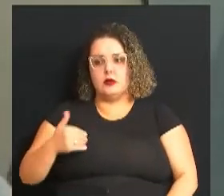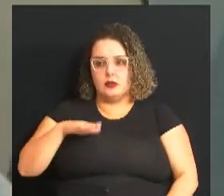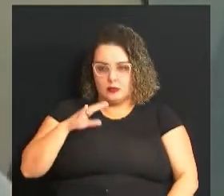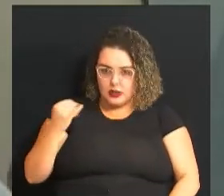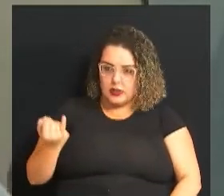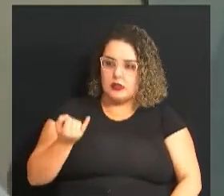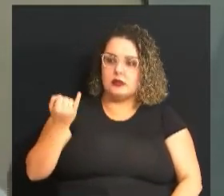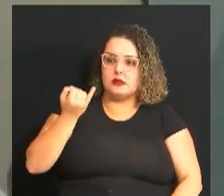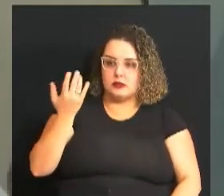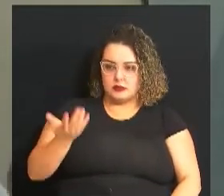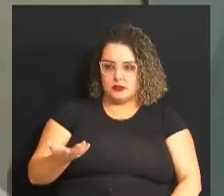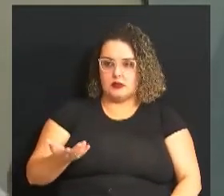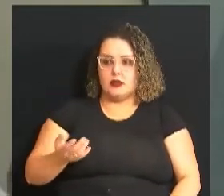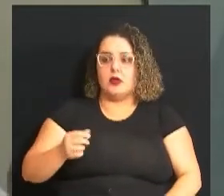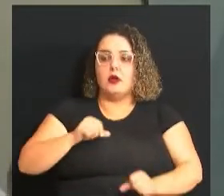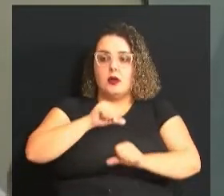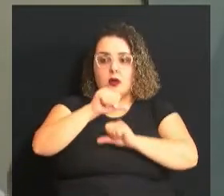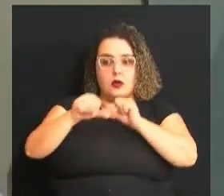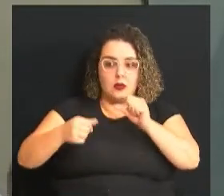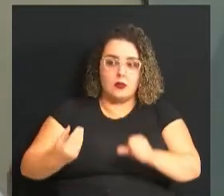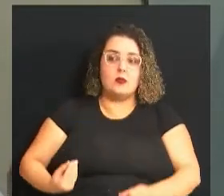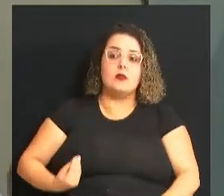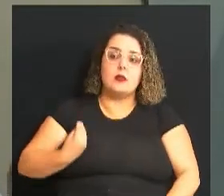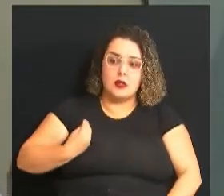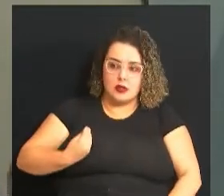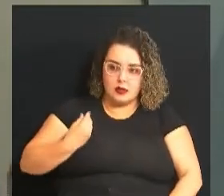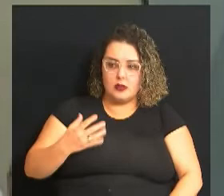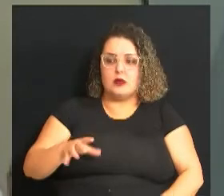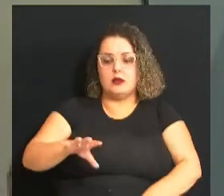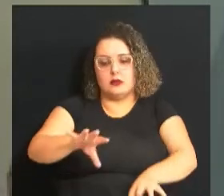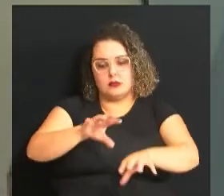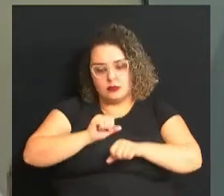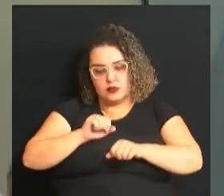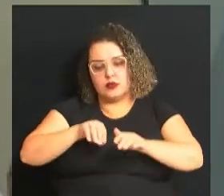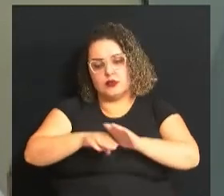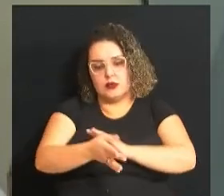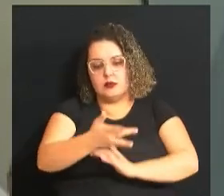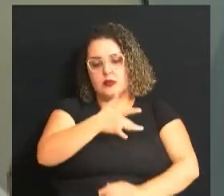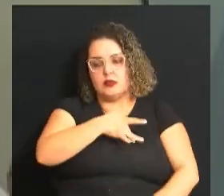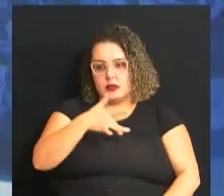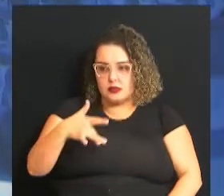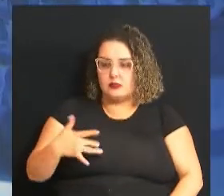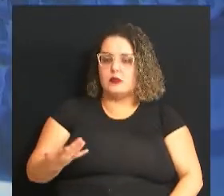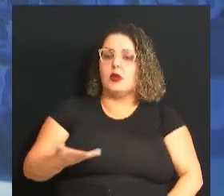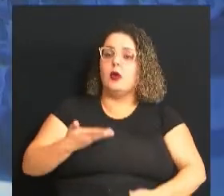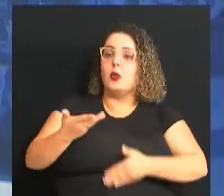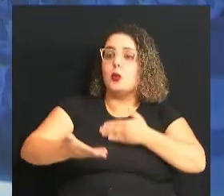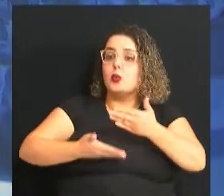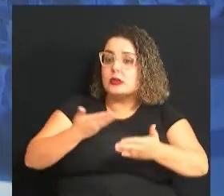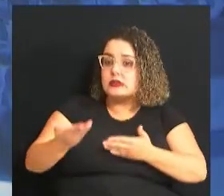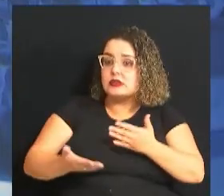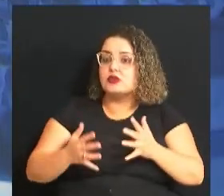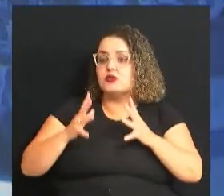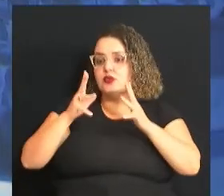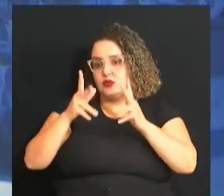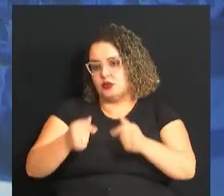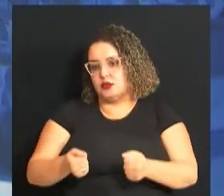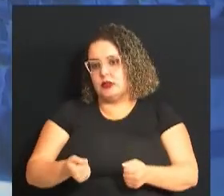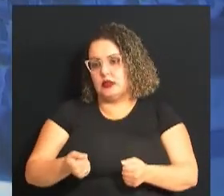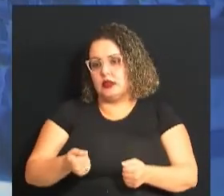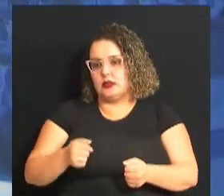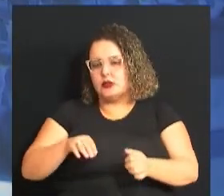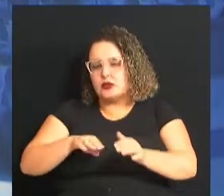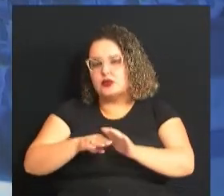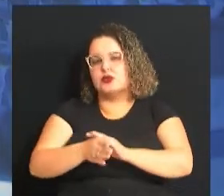importante é a mudança do estilo de vida e a aquisição de hábitos saudáveis. O tratamento, de uma maneira geral, costuma ser